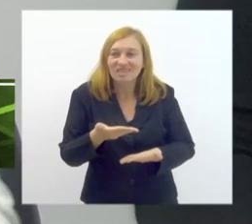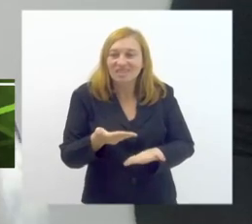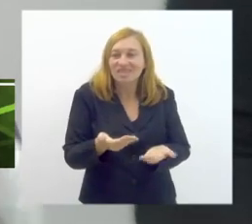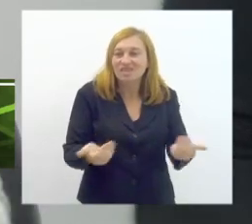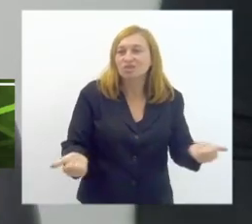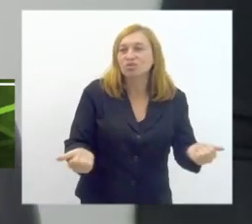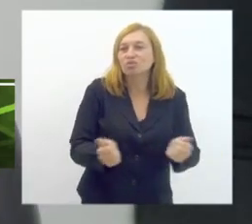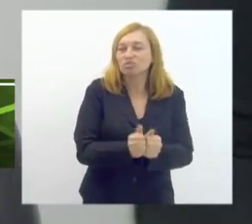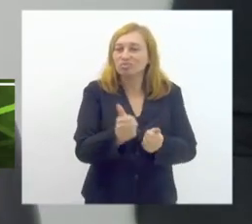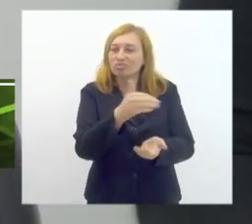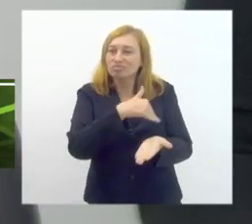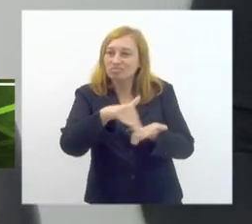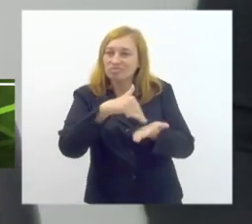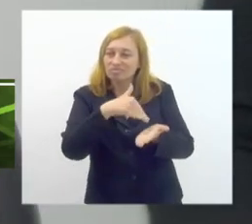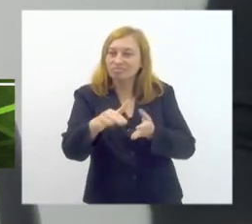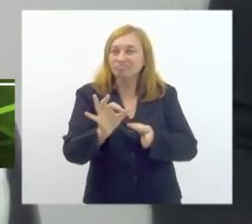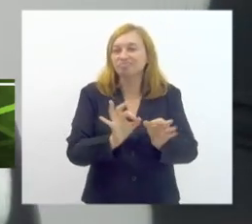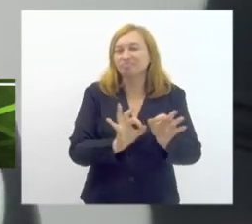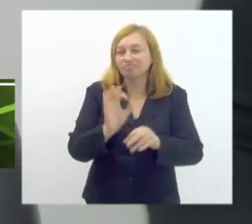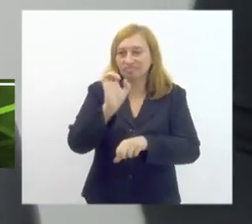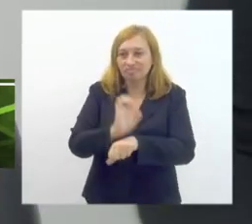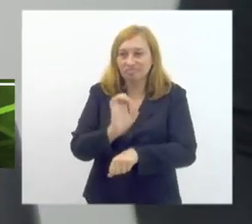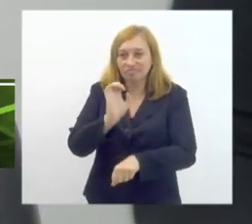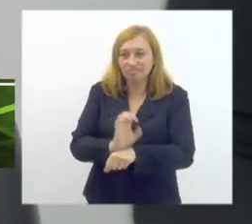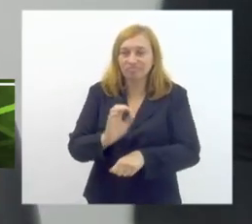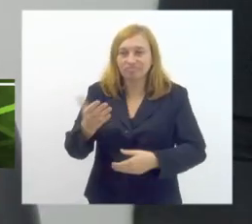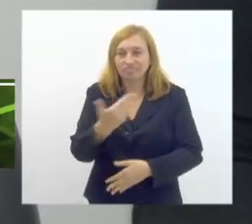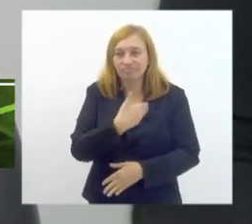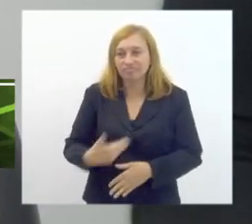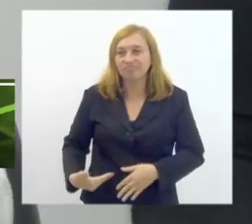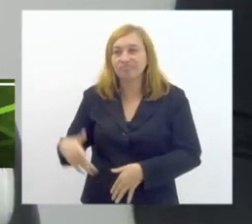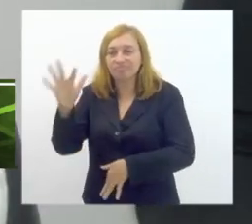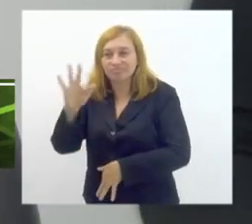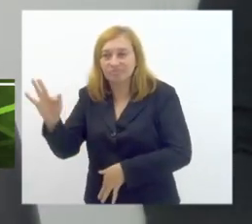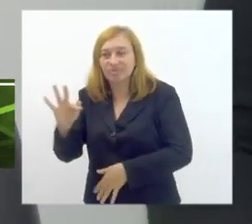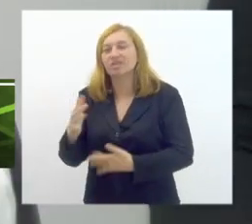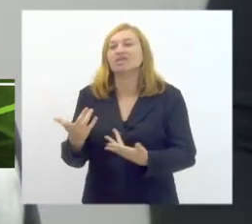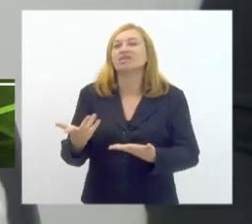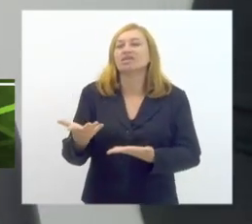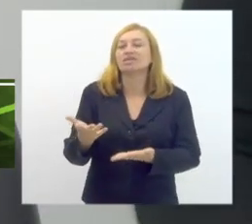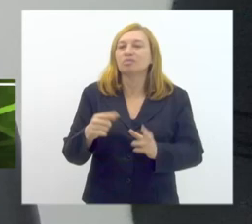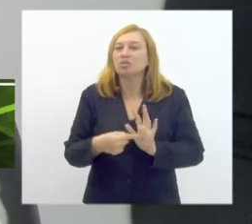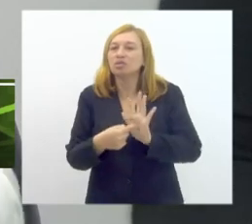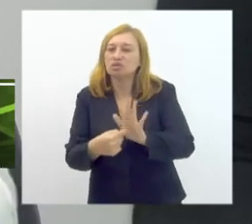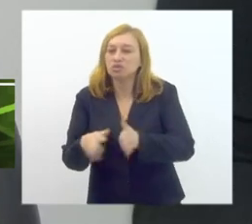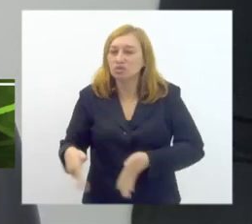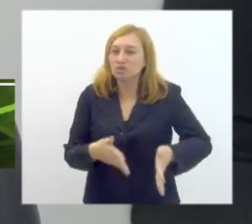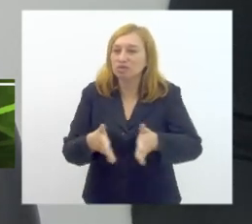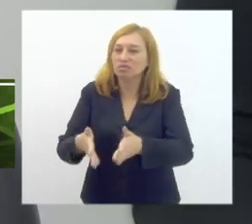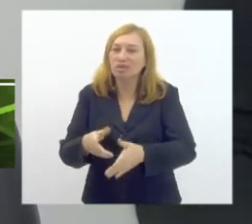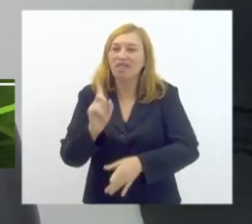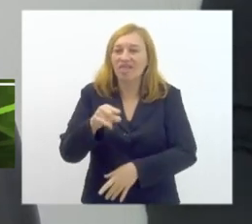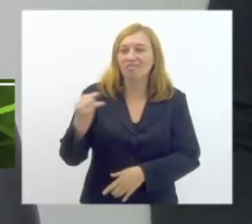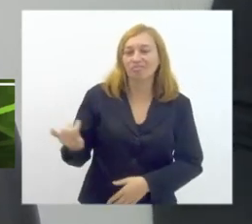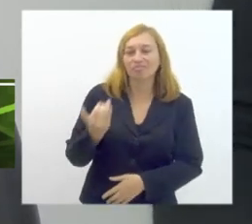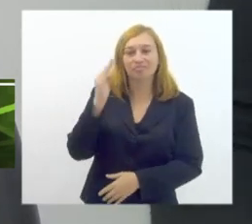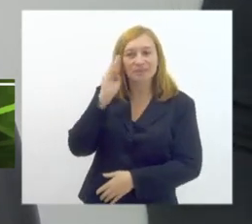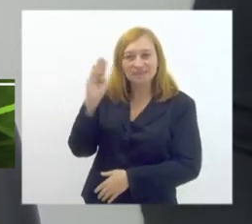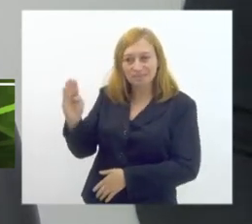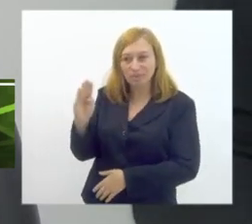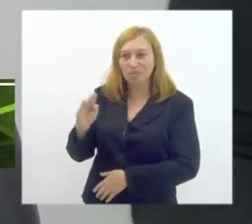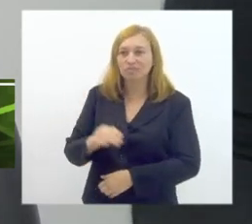de Estado e também com o governo federal, apontando os caminhos e trazendo e aglutinando, e isso é fundamental.